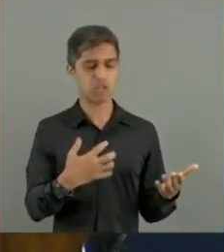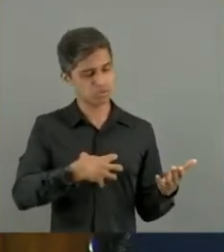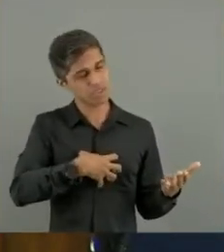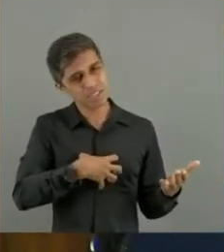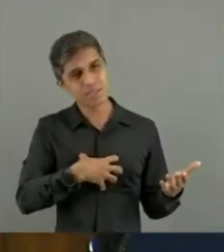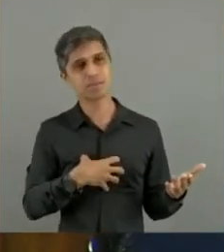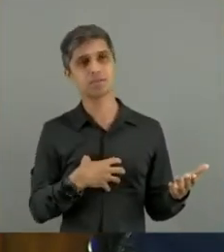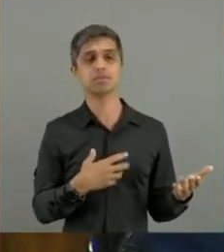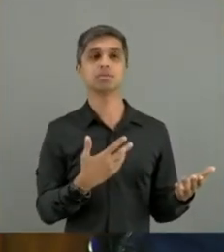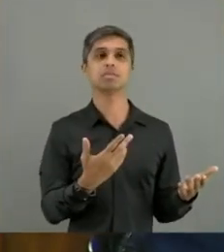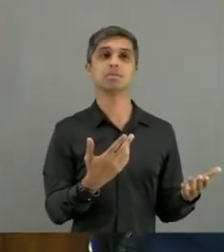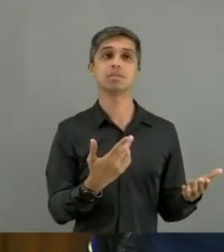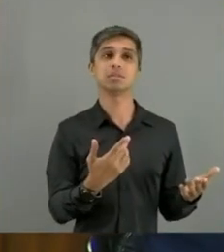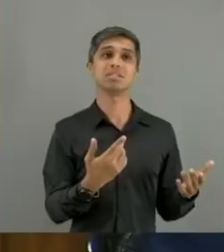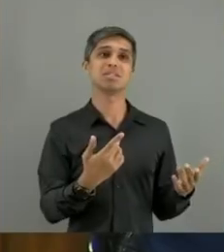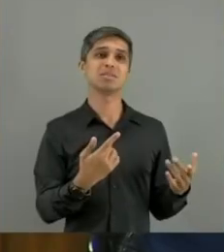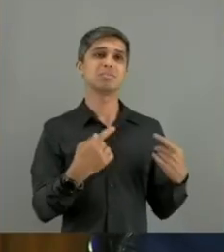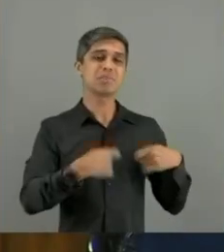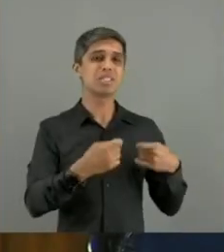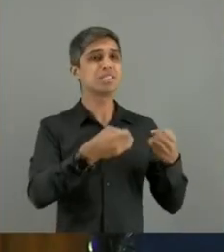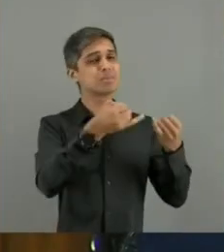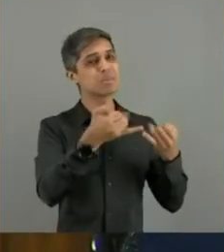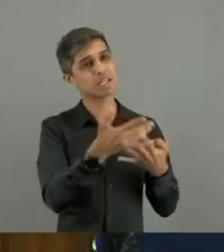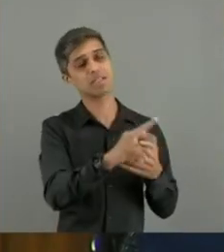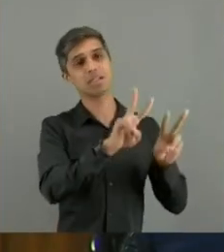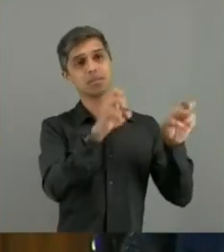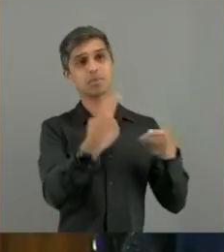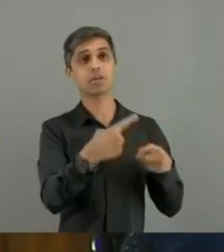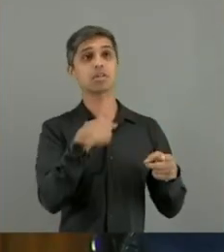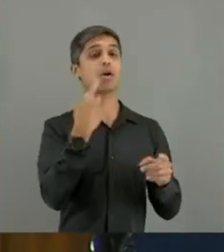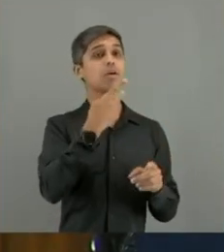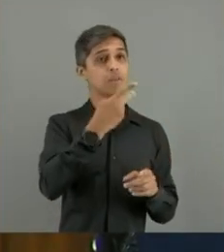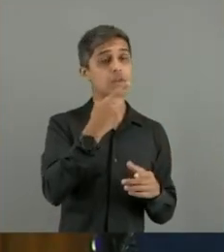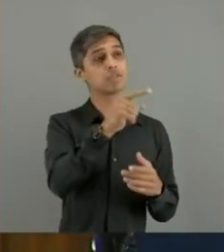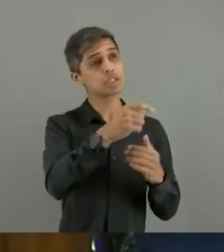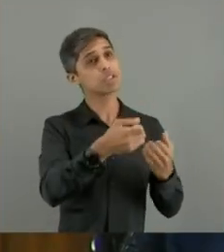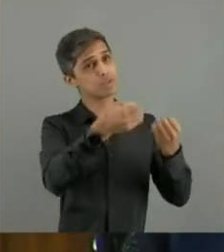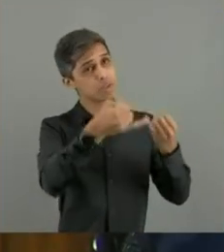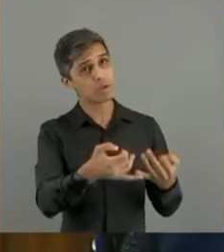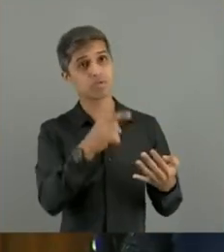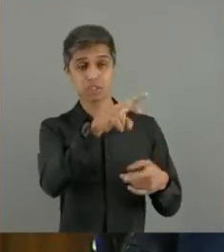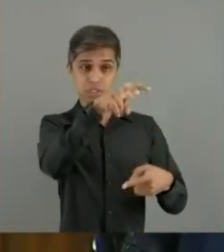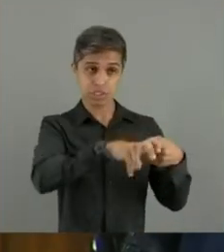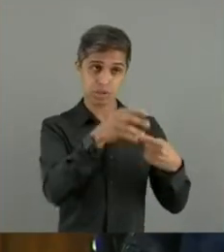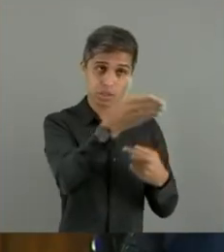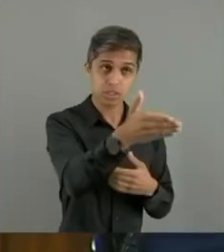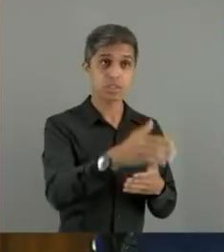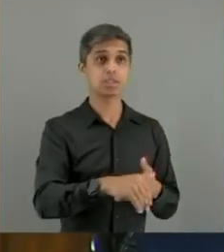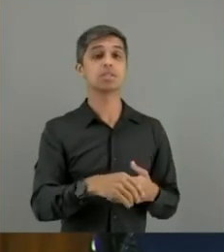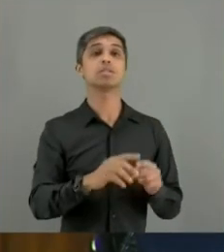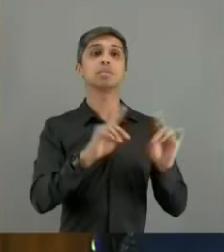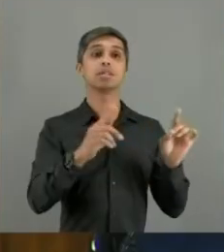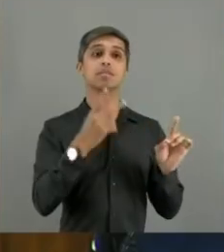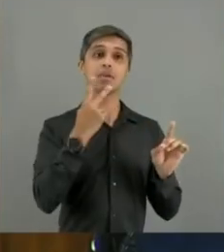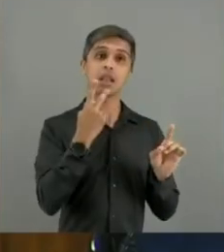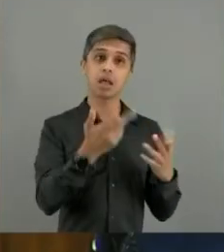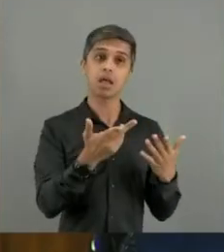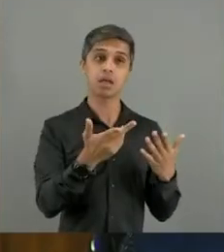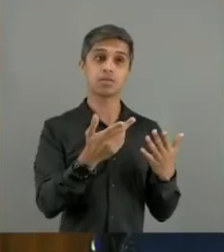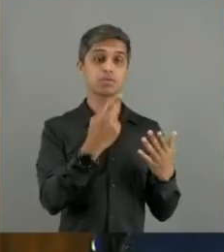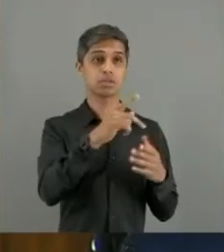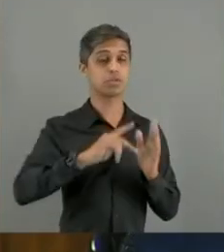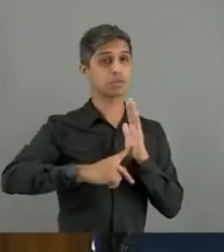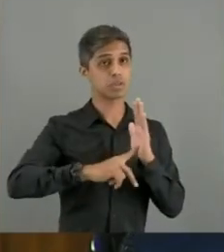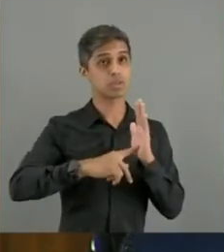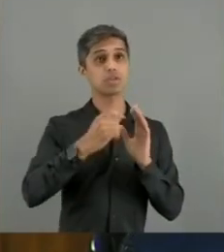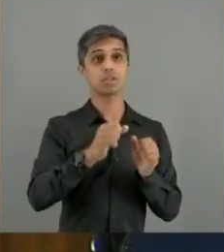sinto, sinceramente, está tendo que falar a respeito desse assunto, porque a gente está aqui numa narrativa e a senhora corroborou. A senhora sentou-se aí e, ao invés de falar, né, do seu